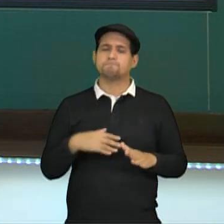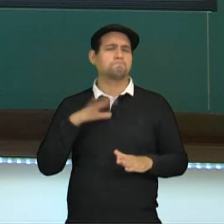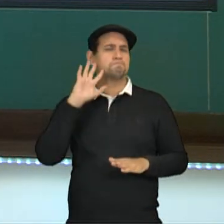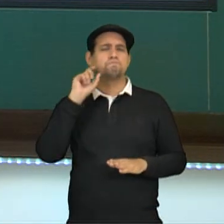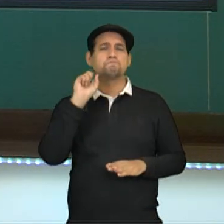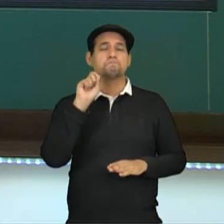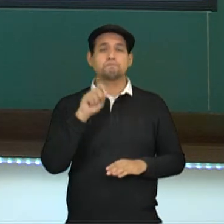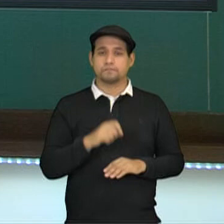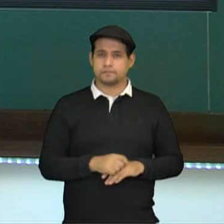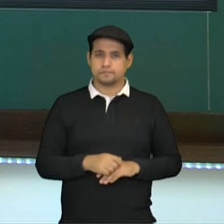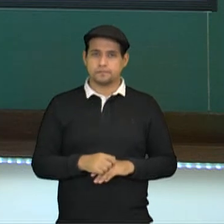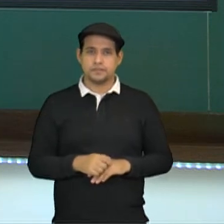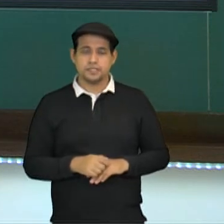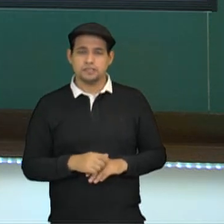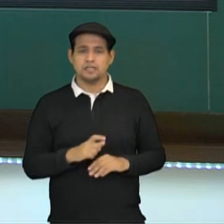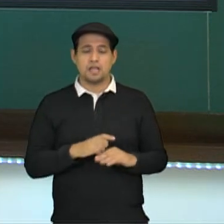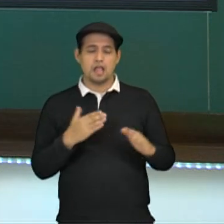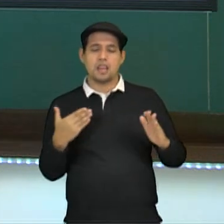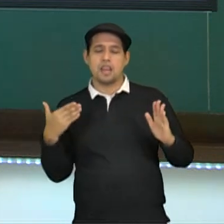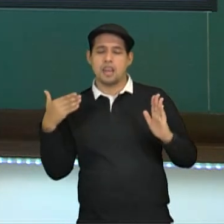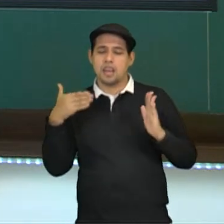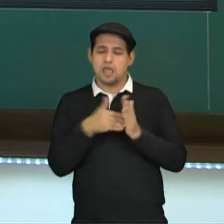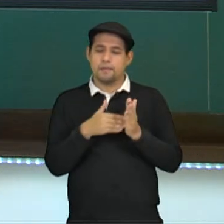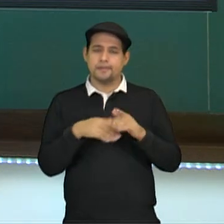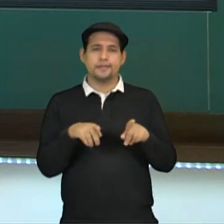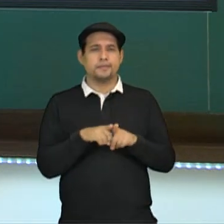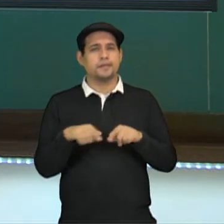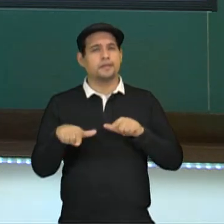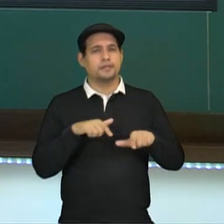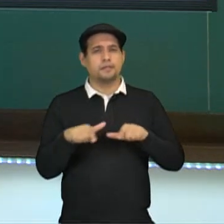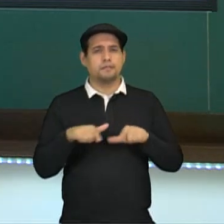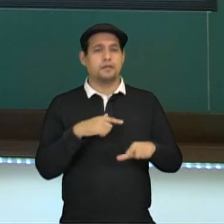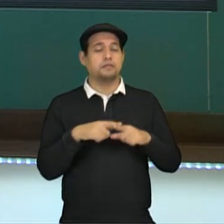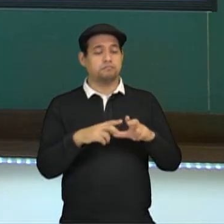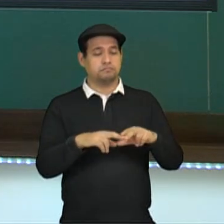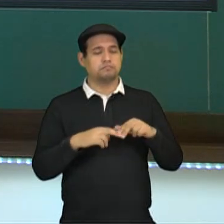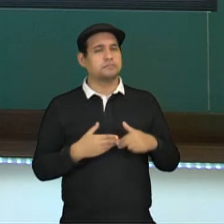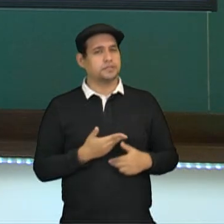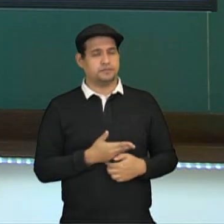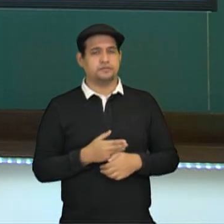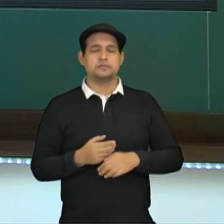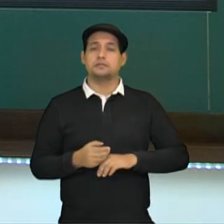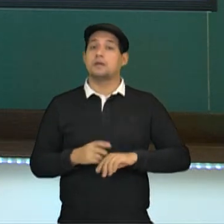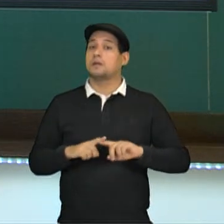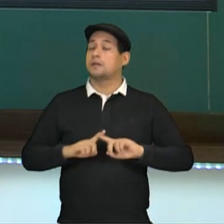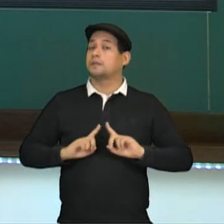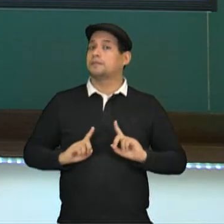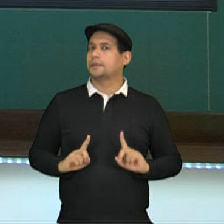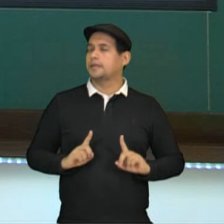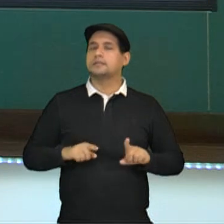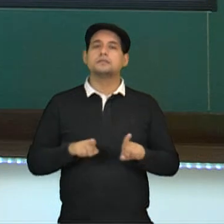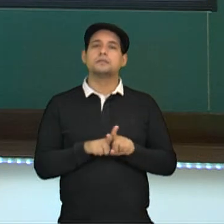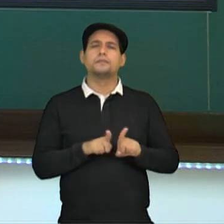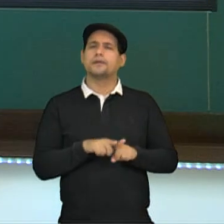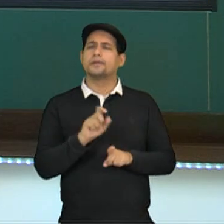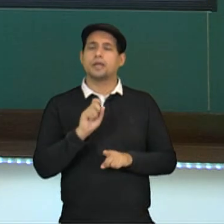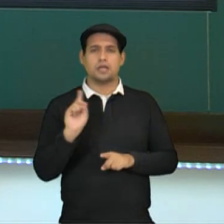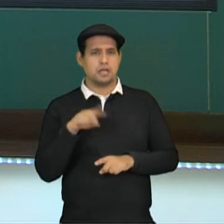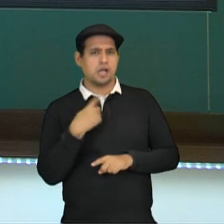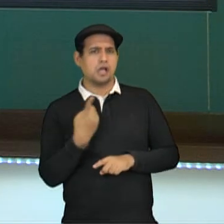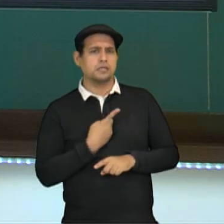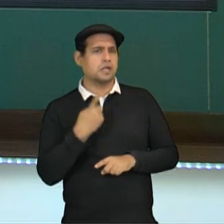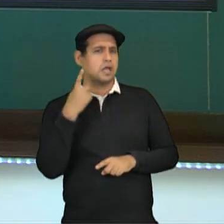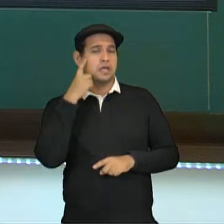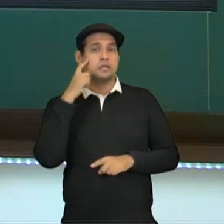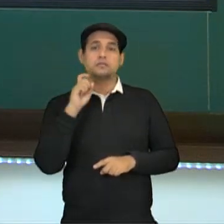acabou meio que limitado na sua obra por conta disso, tá? Mas, mesmo assim, né, a gente